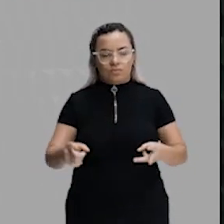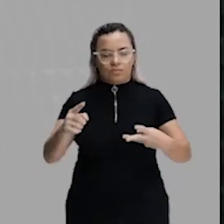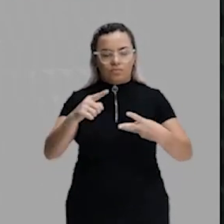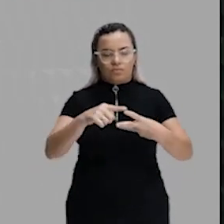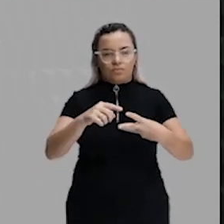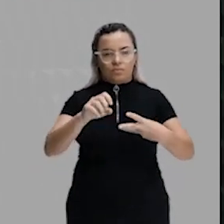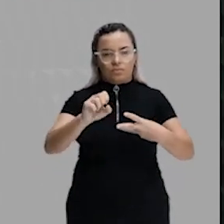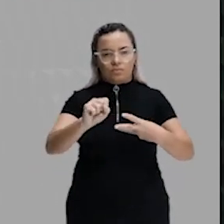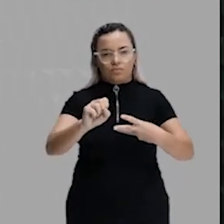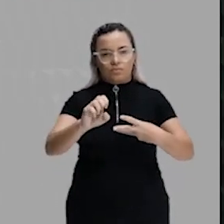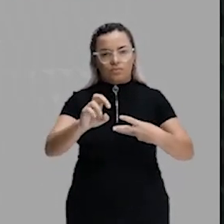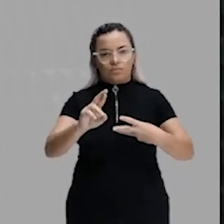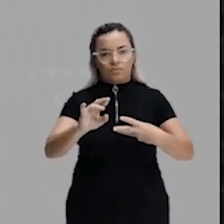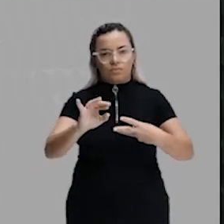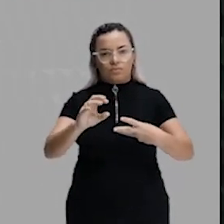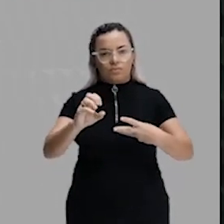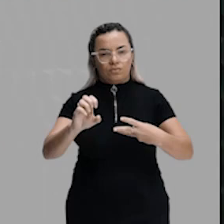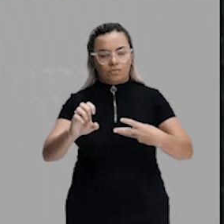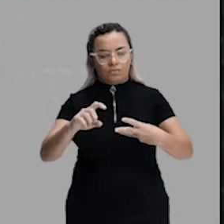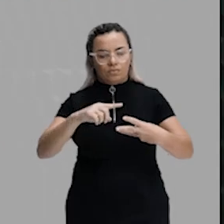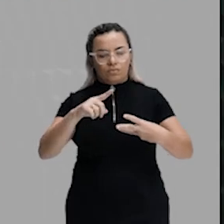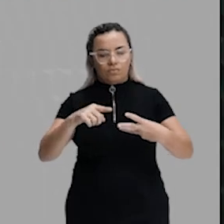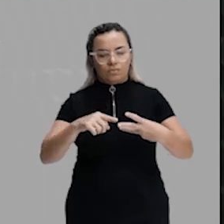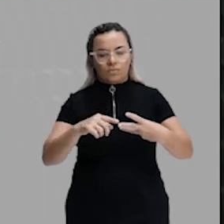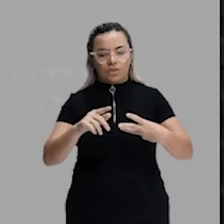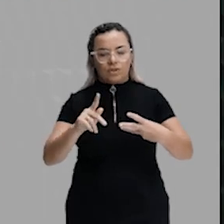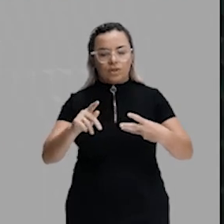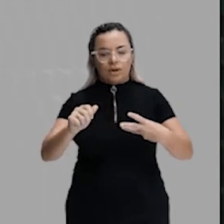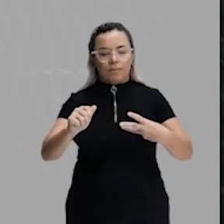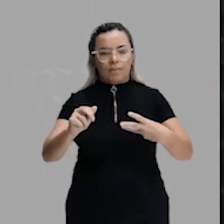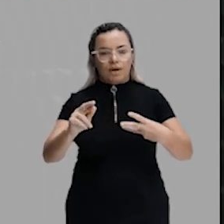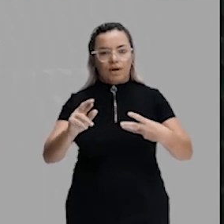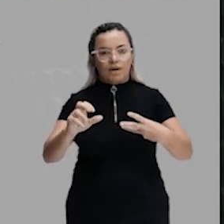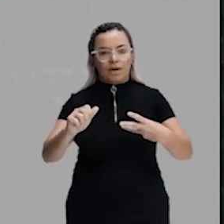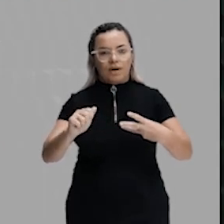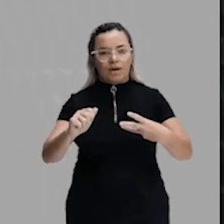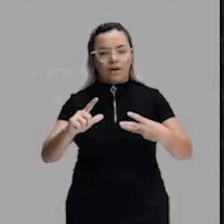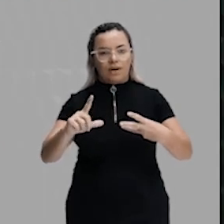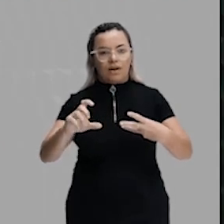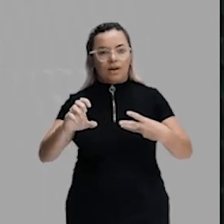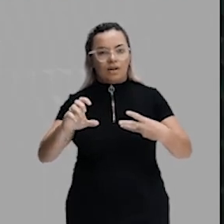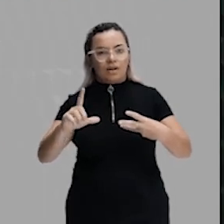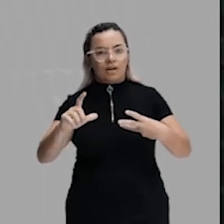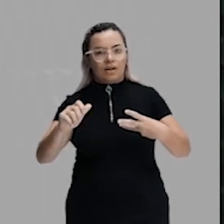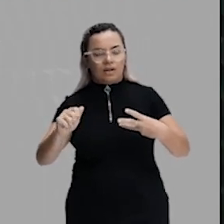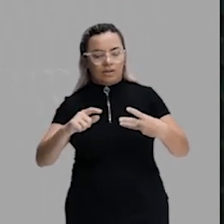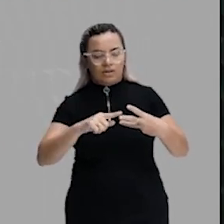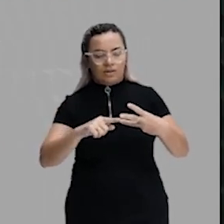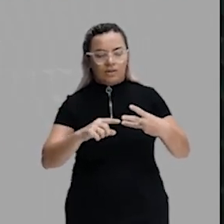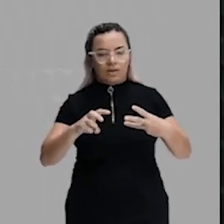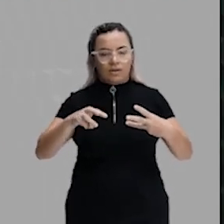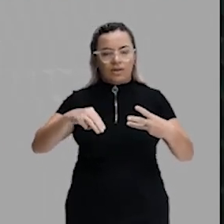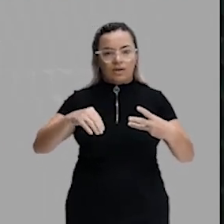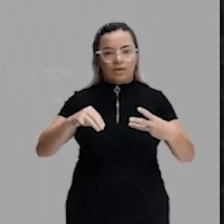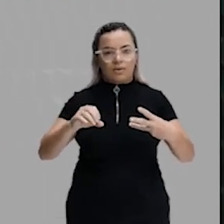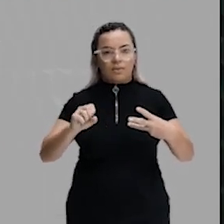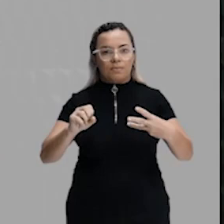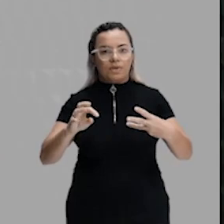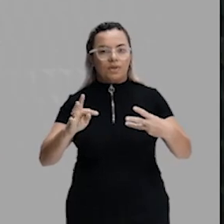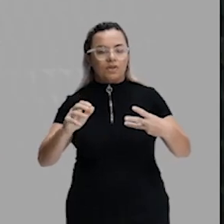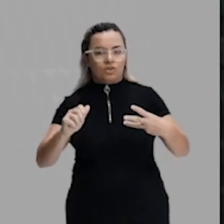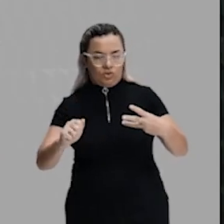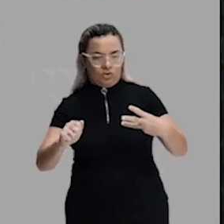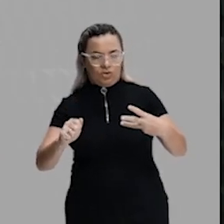Associação em série, associação em paralelo e associação mista, que é aí quando aparece tanto série e paralelo